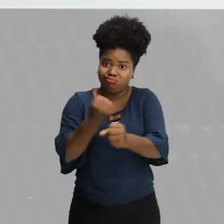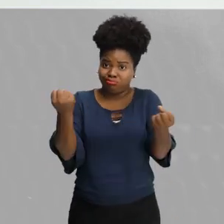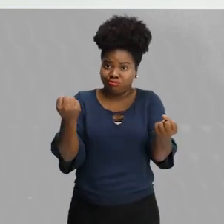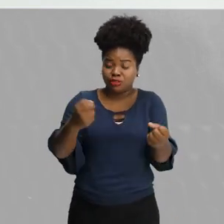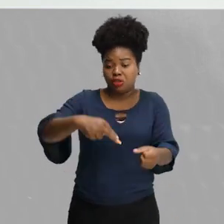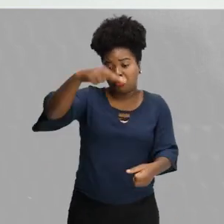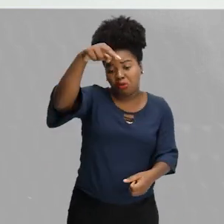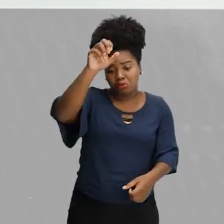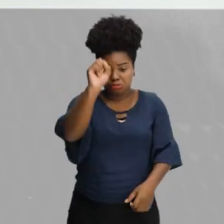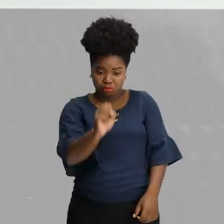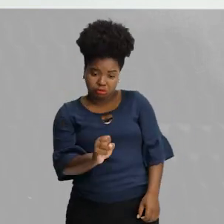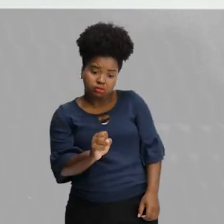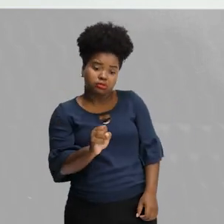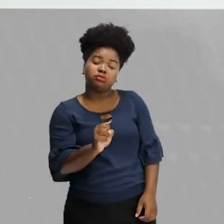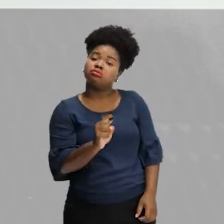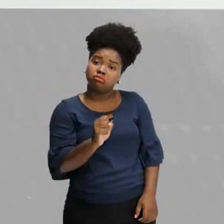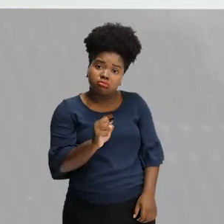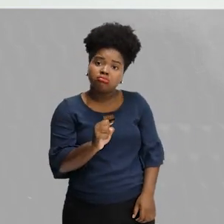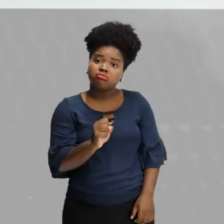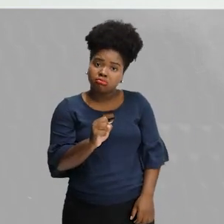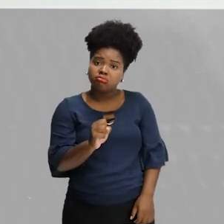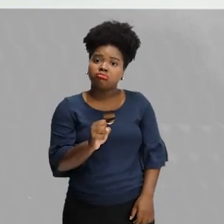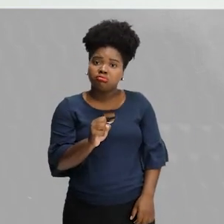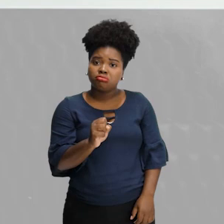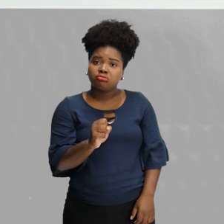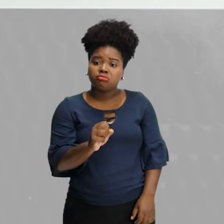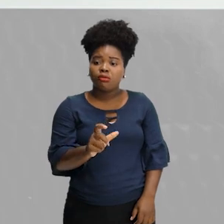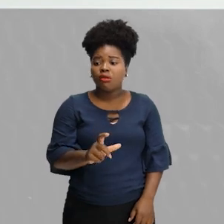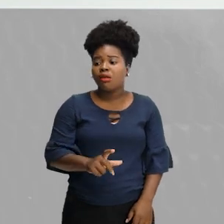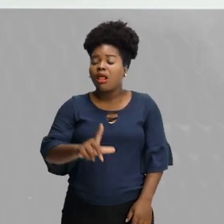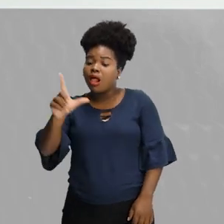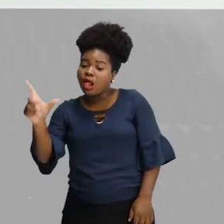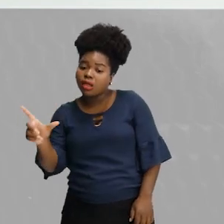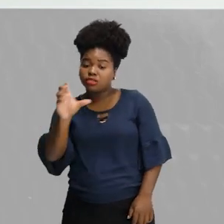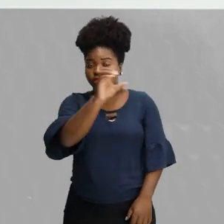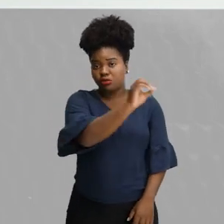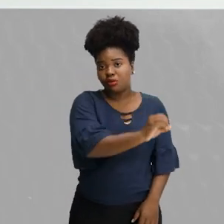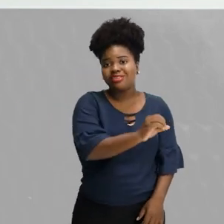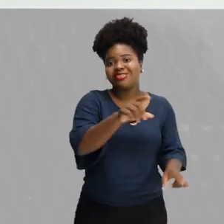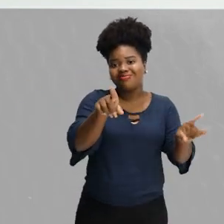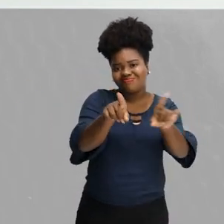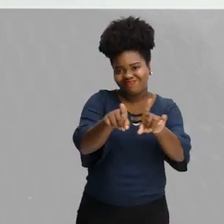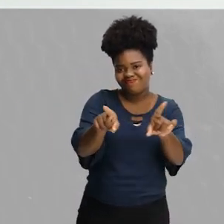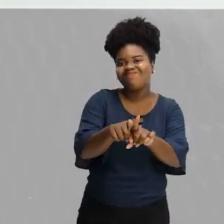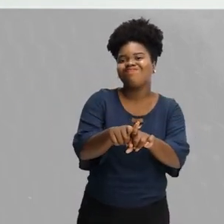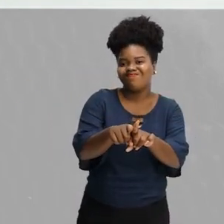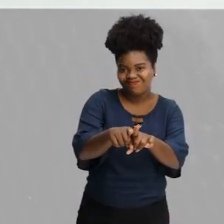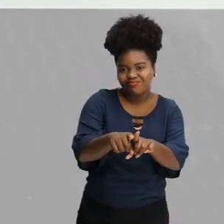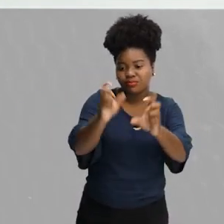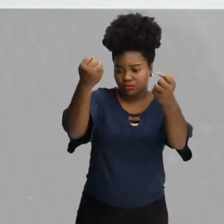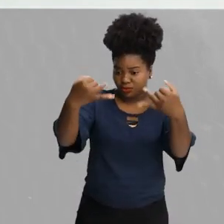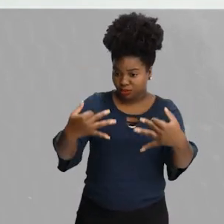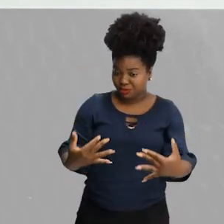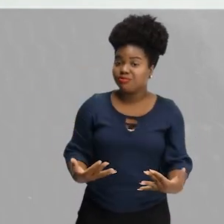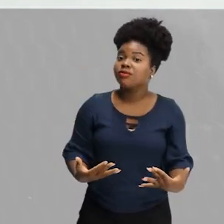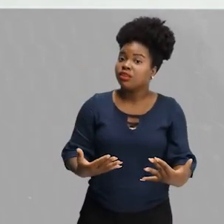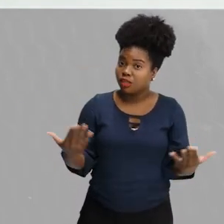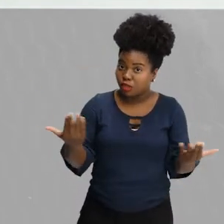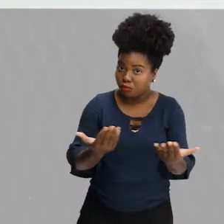sentido norte e sul e o Brasil é muito grande no sentido leste-oeste. Nós vimos isso, não foi? Olha